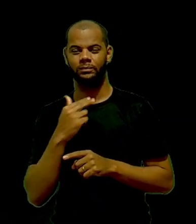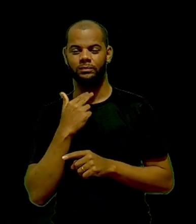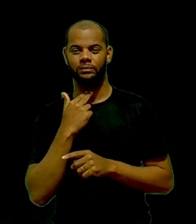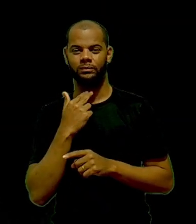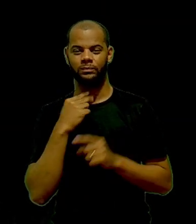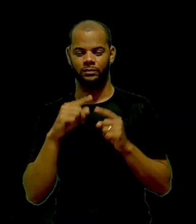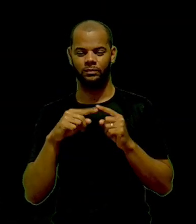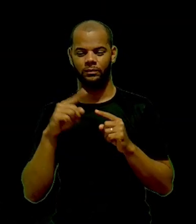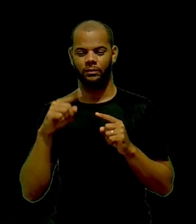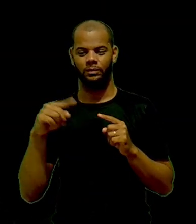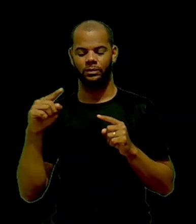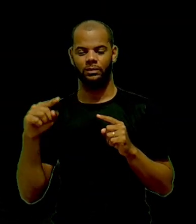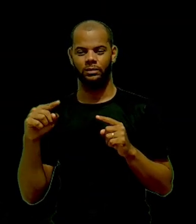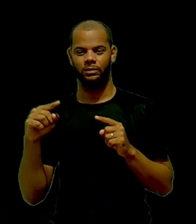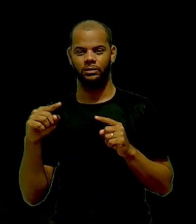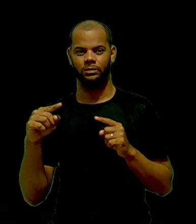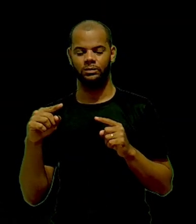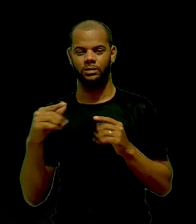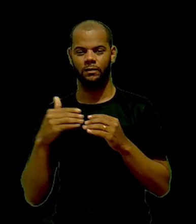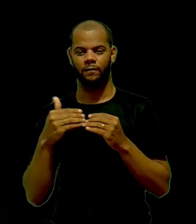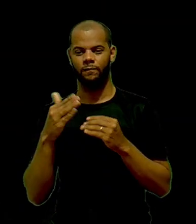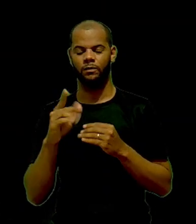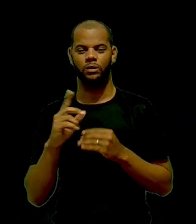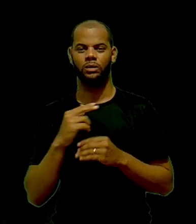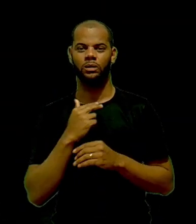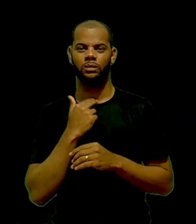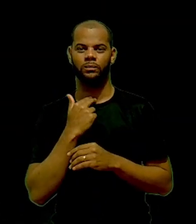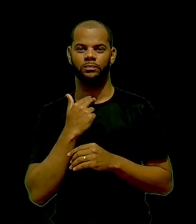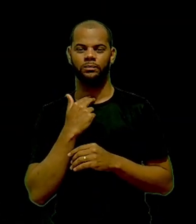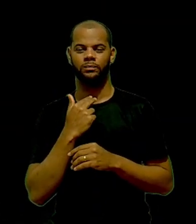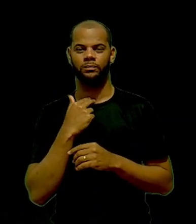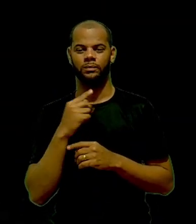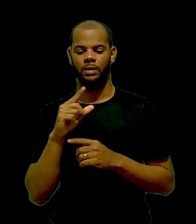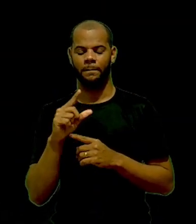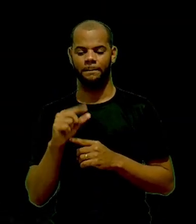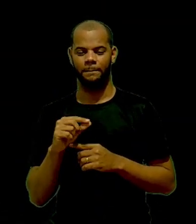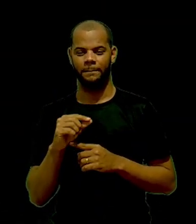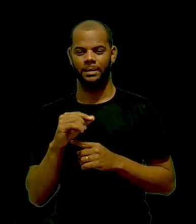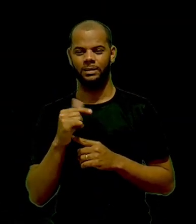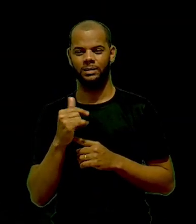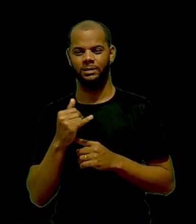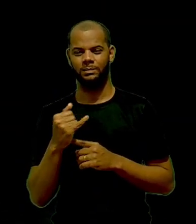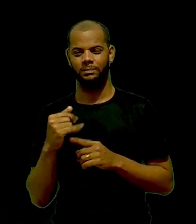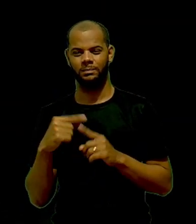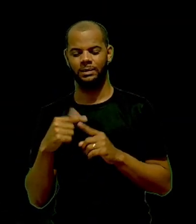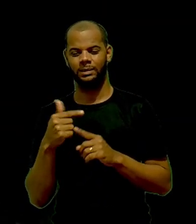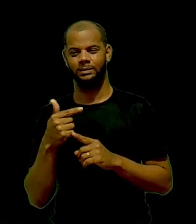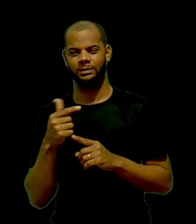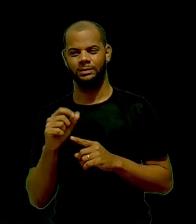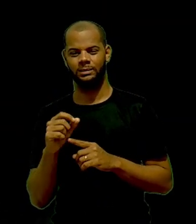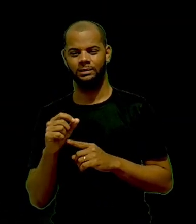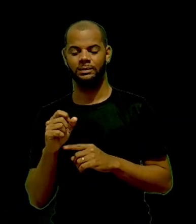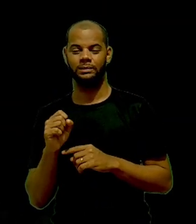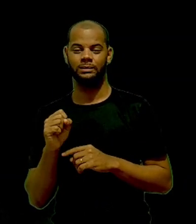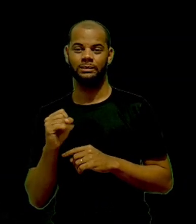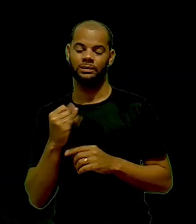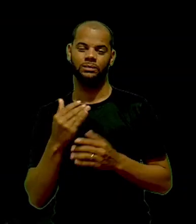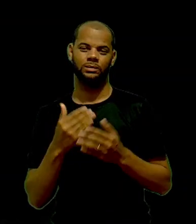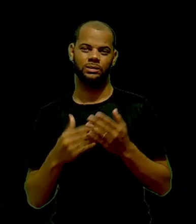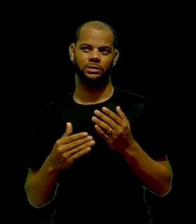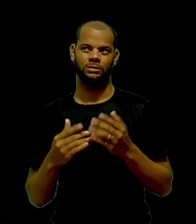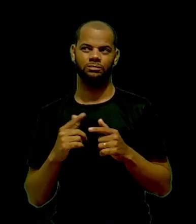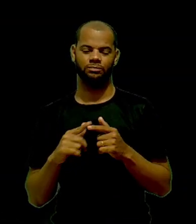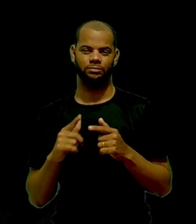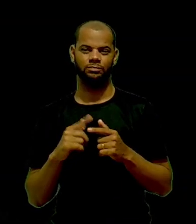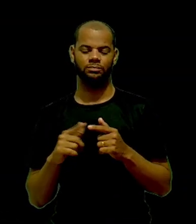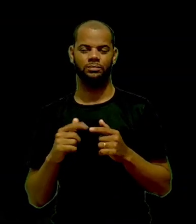variando fora desses limites, ó, menos a mais 10% da tensão nominal, senão a gente queima nossos